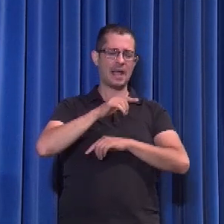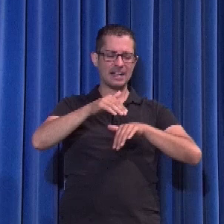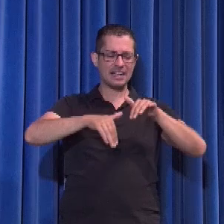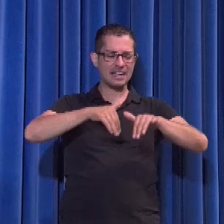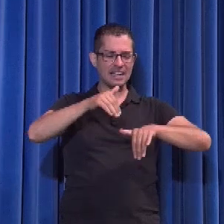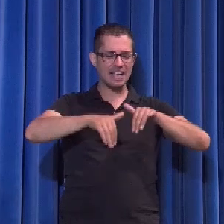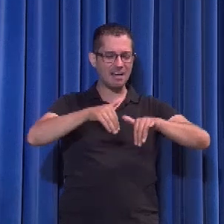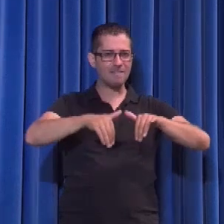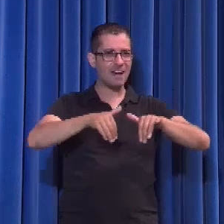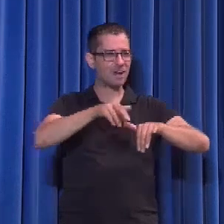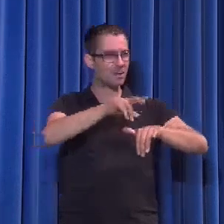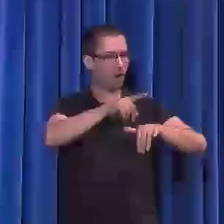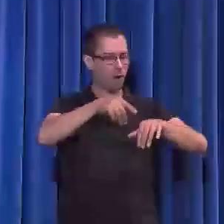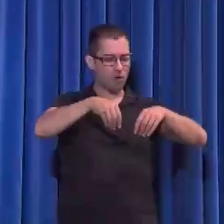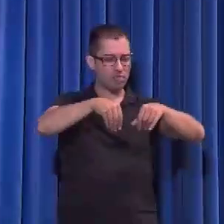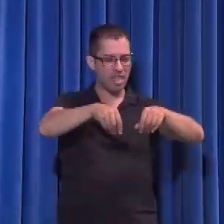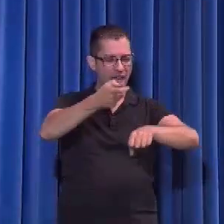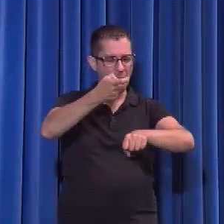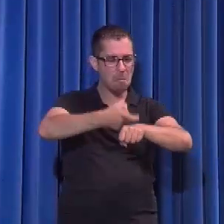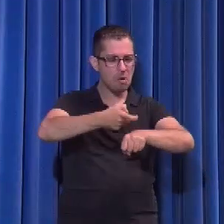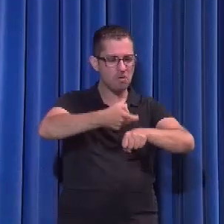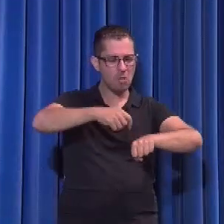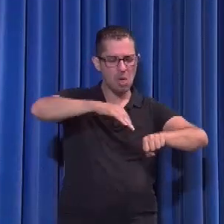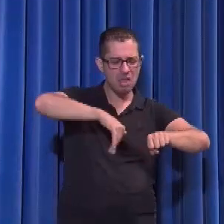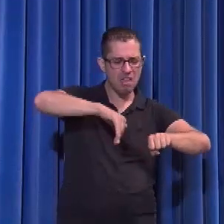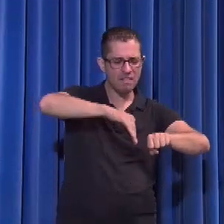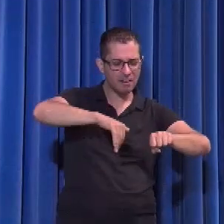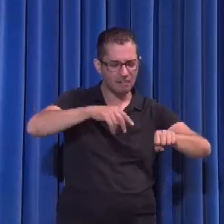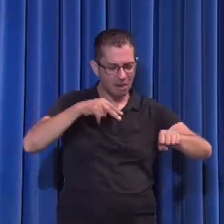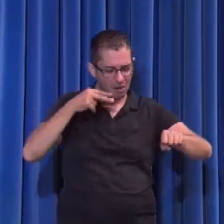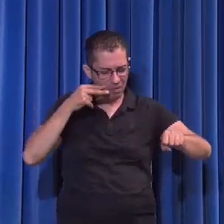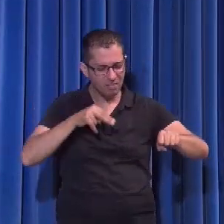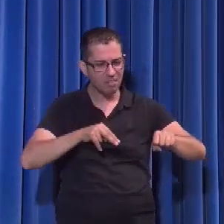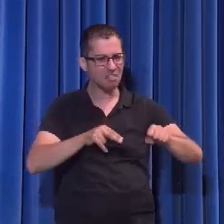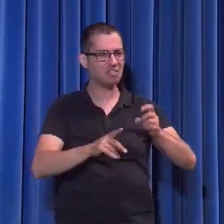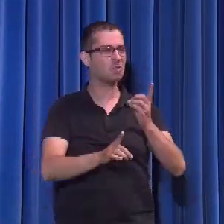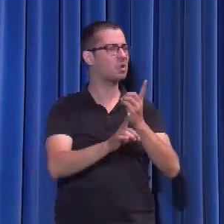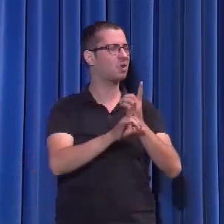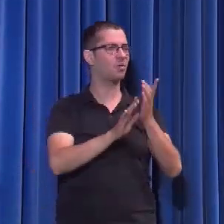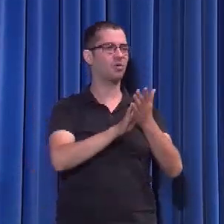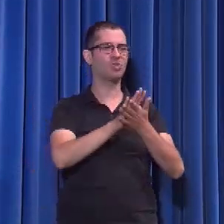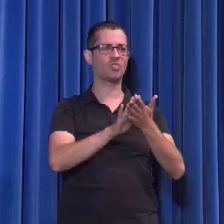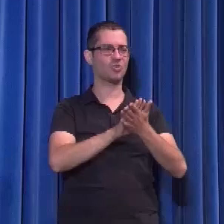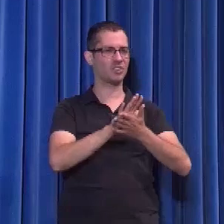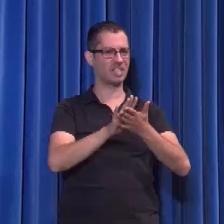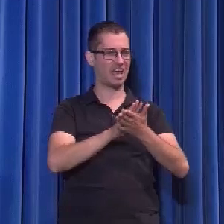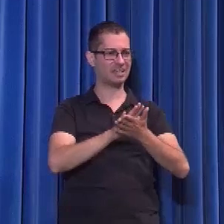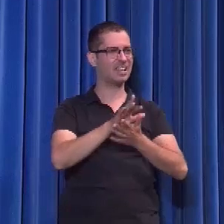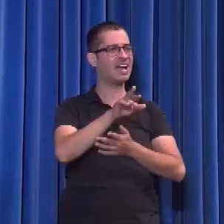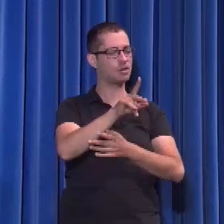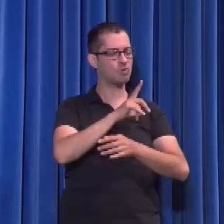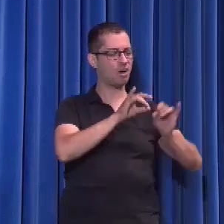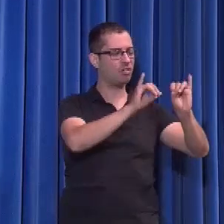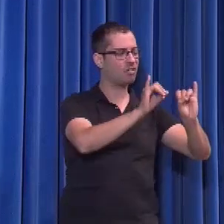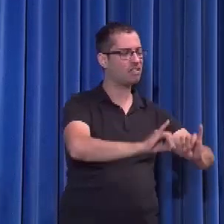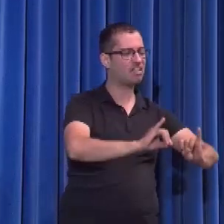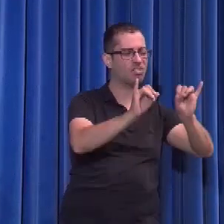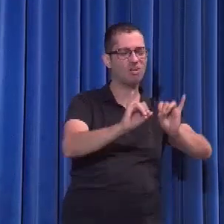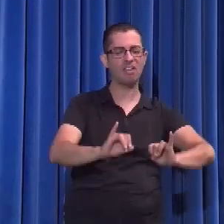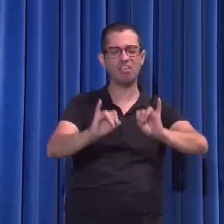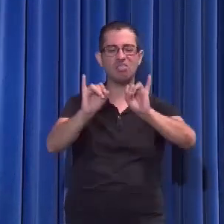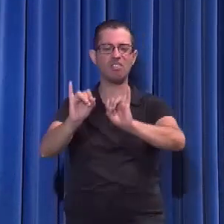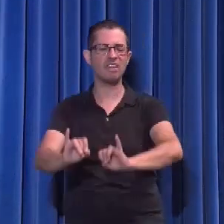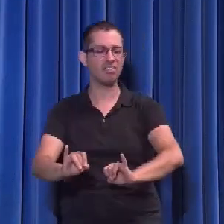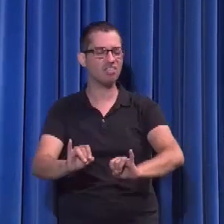águas. Esse povo que Deus separou, agora estava buscando água,